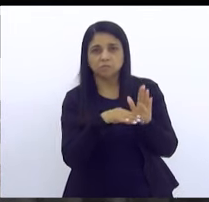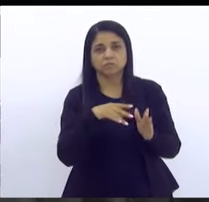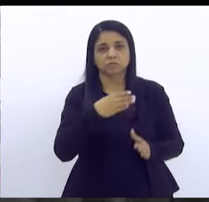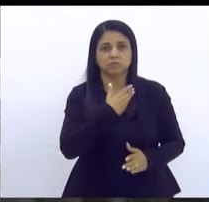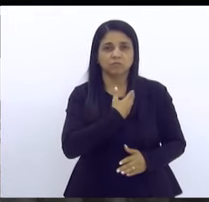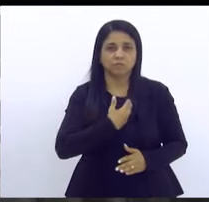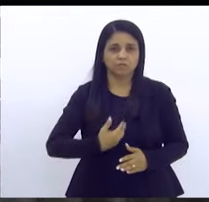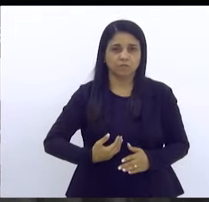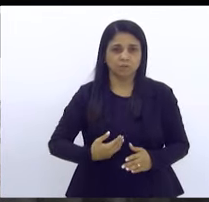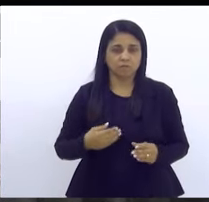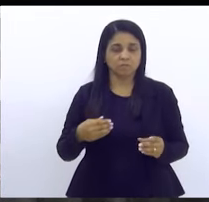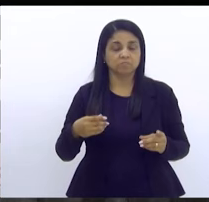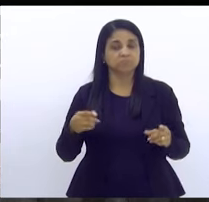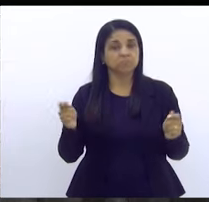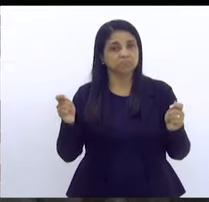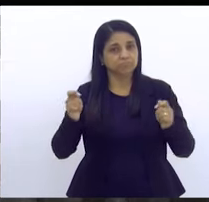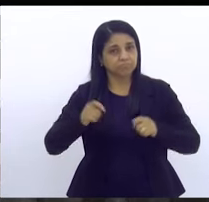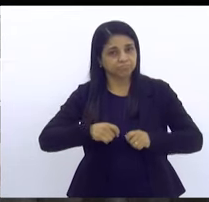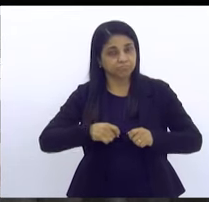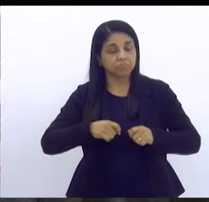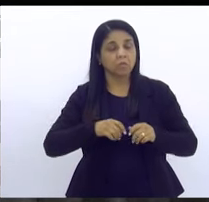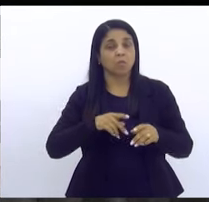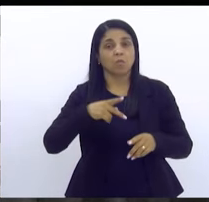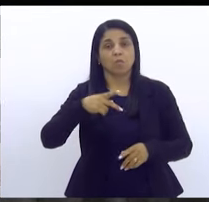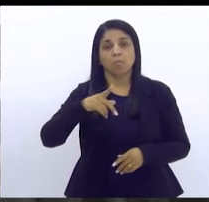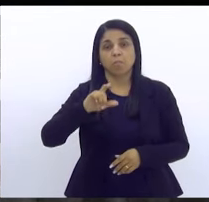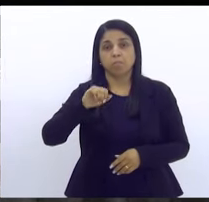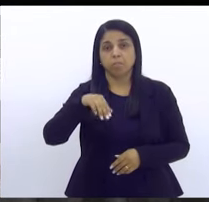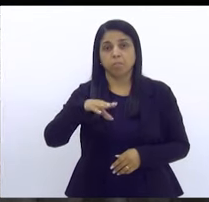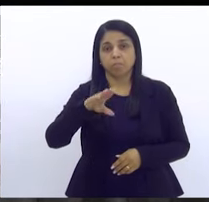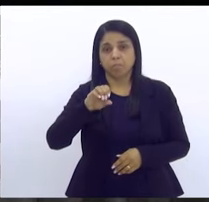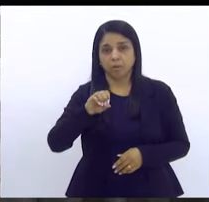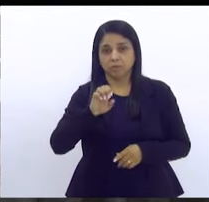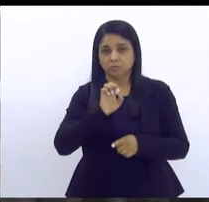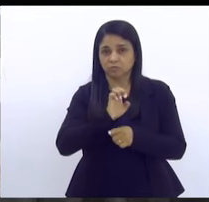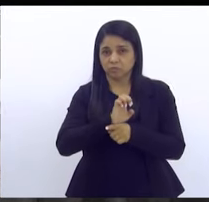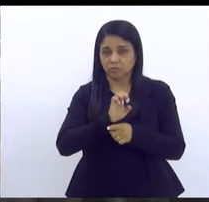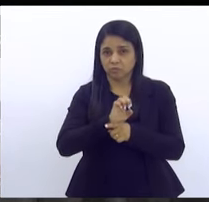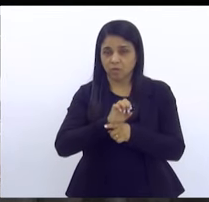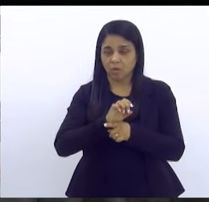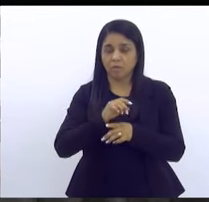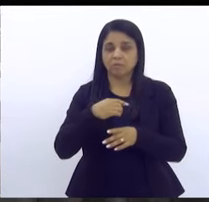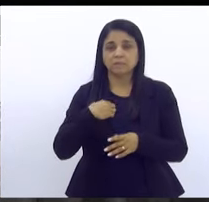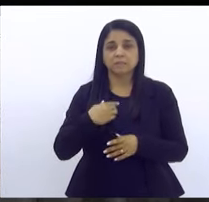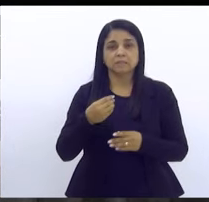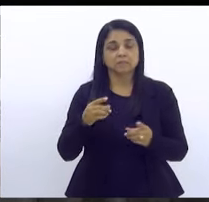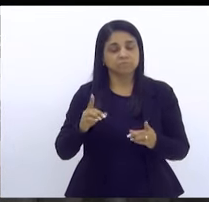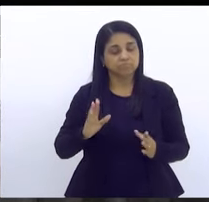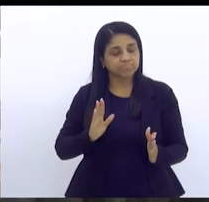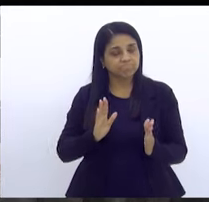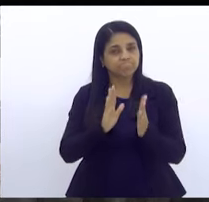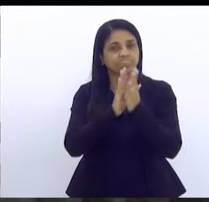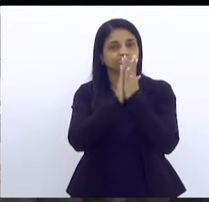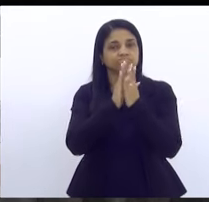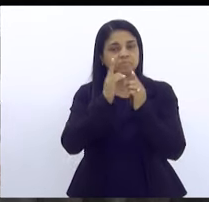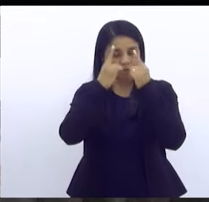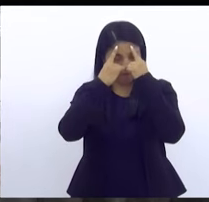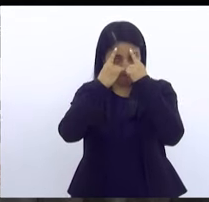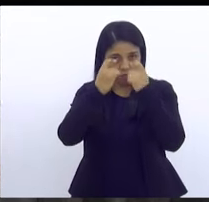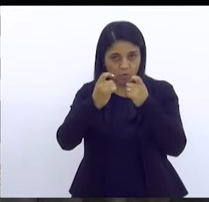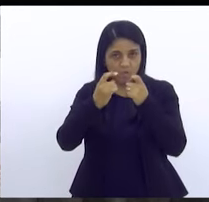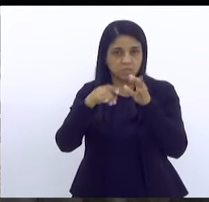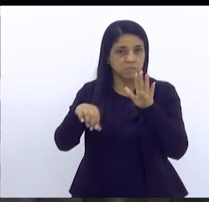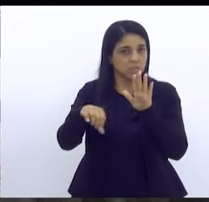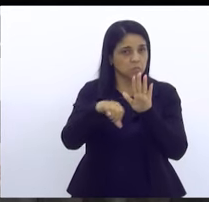governo que atenda, um plano estadual que atenda ao enfrentamento da violência e da criminalidade,